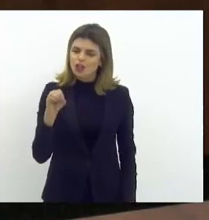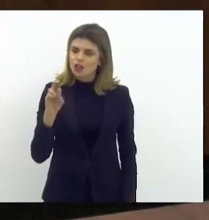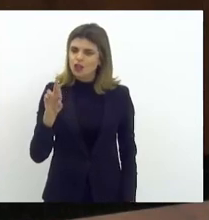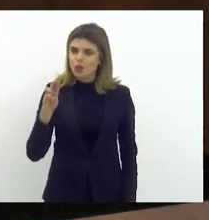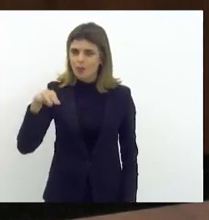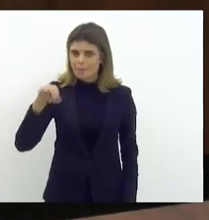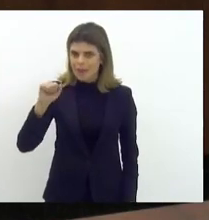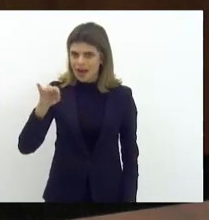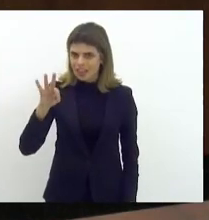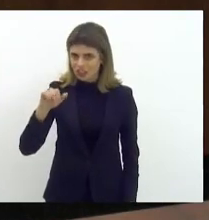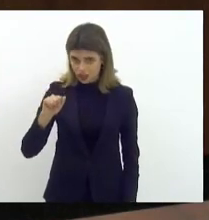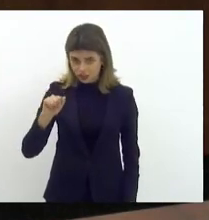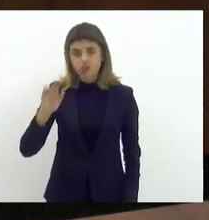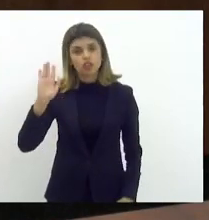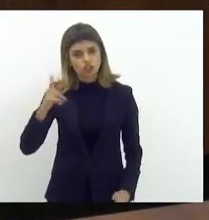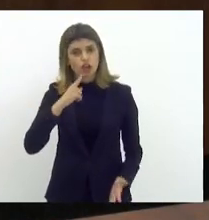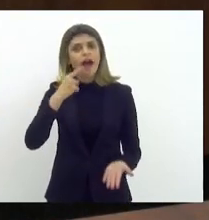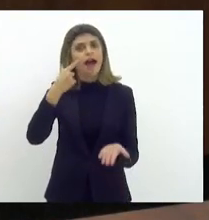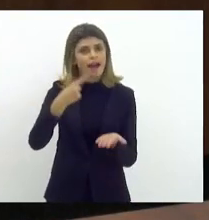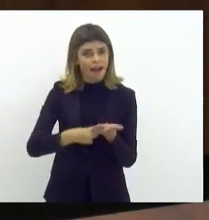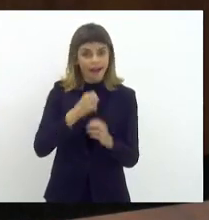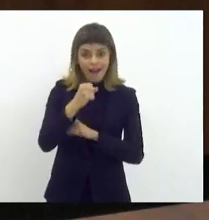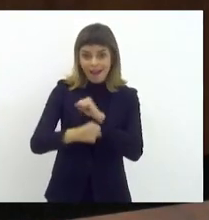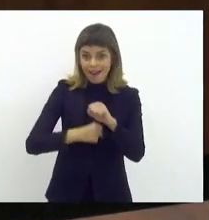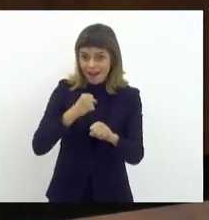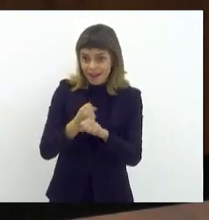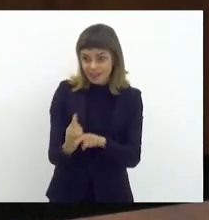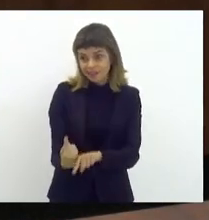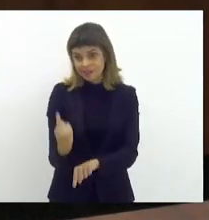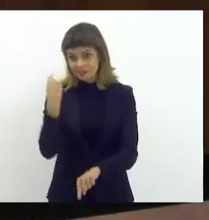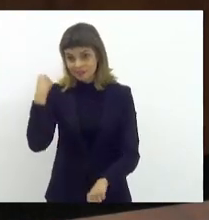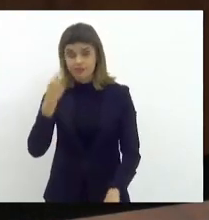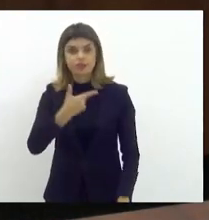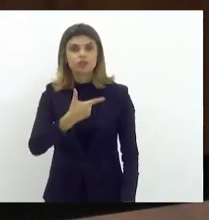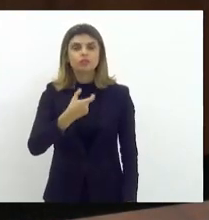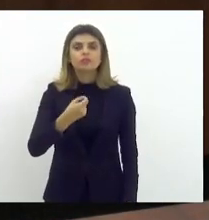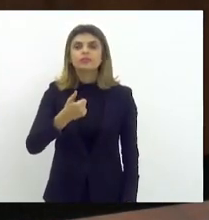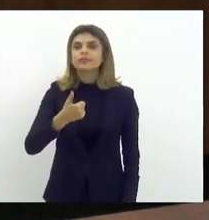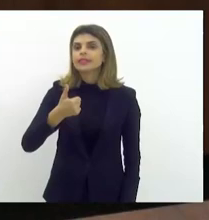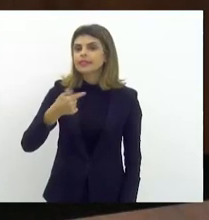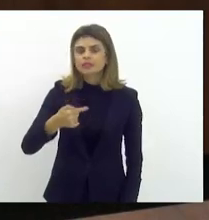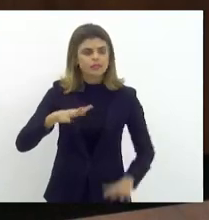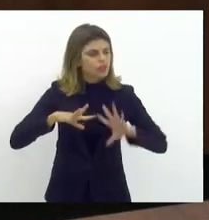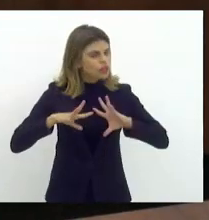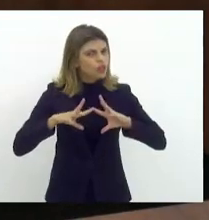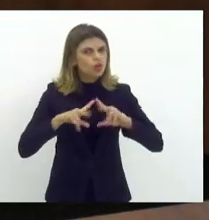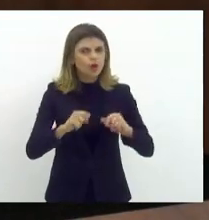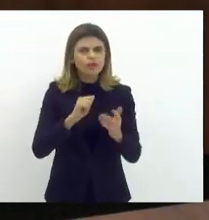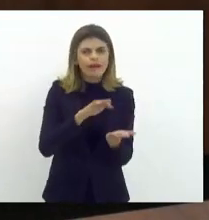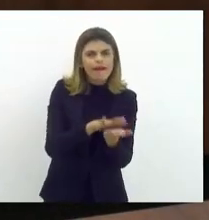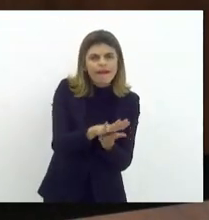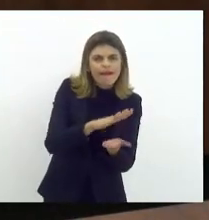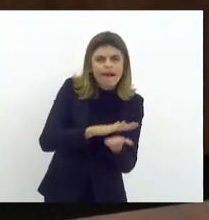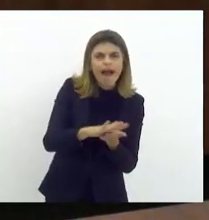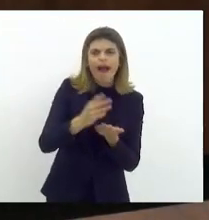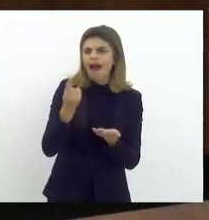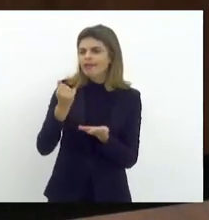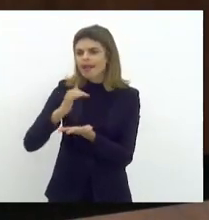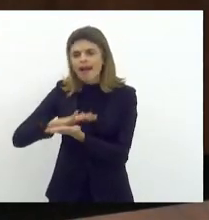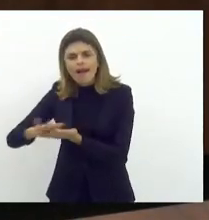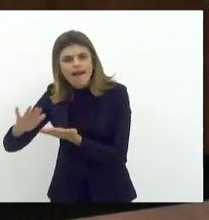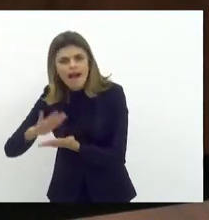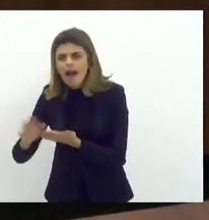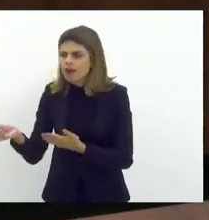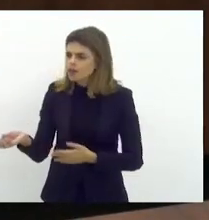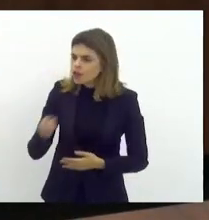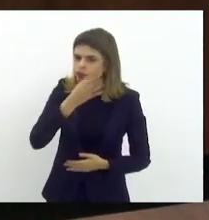regime de recuperação fiscal firmado em 2017 todas as despesas de programas